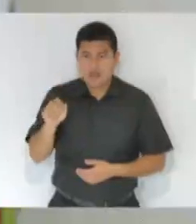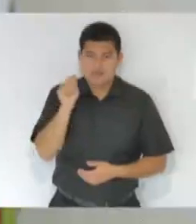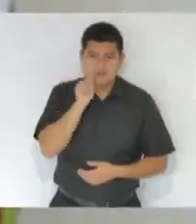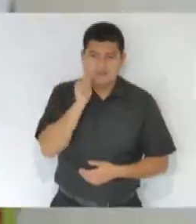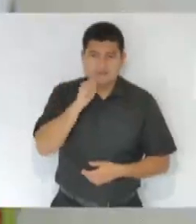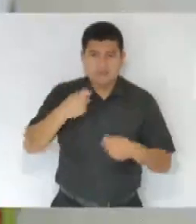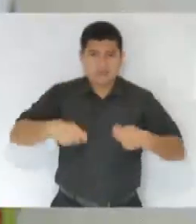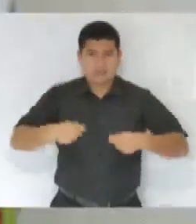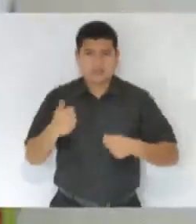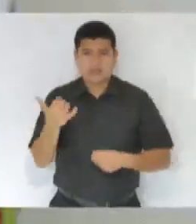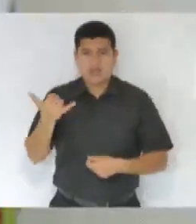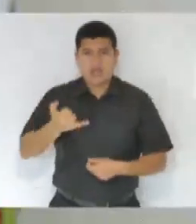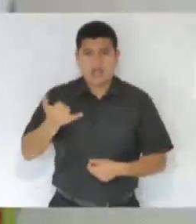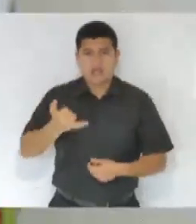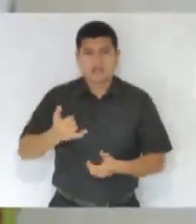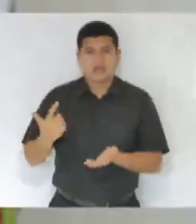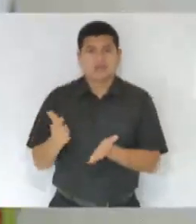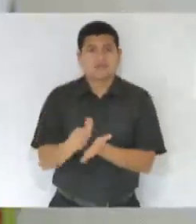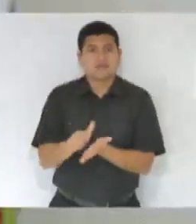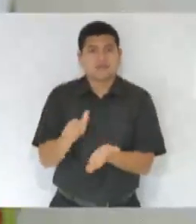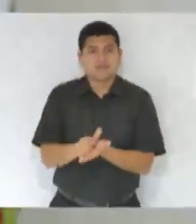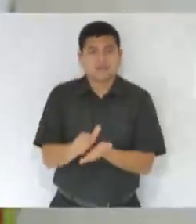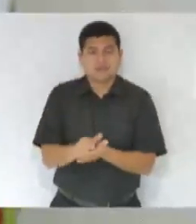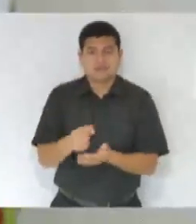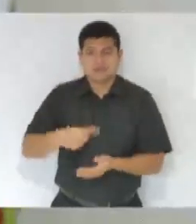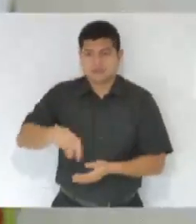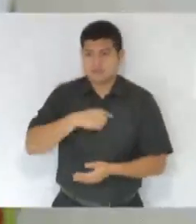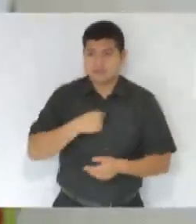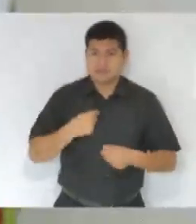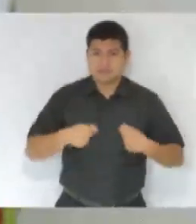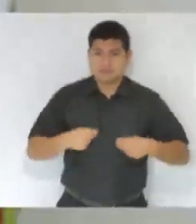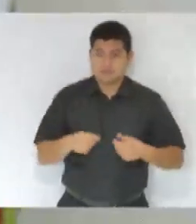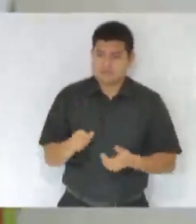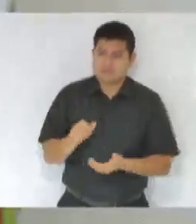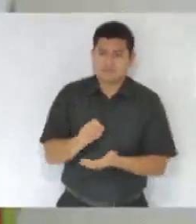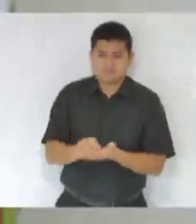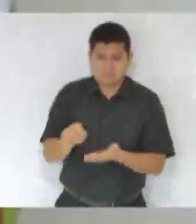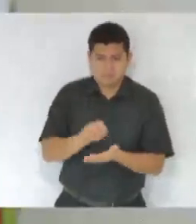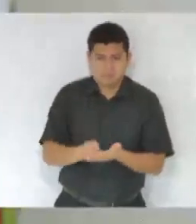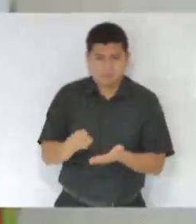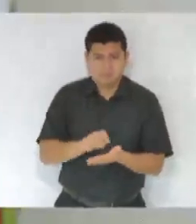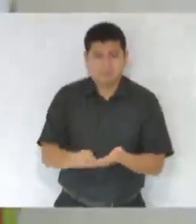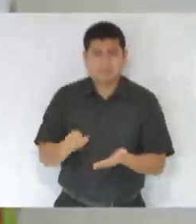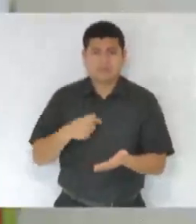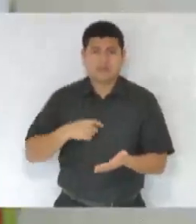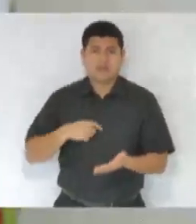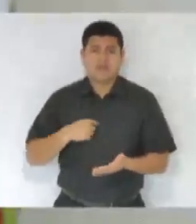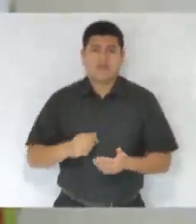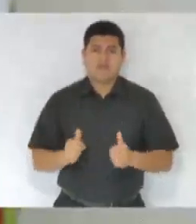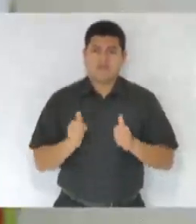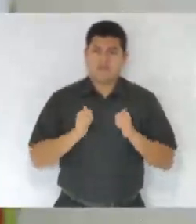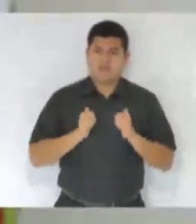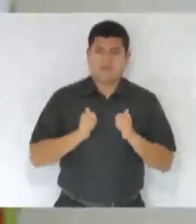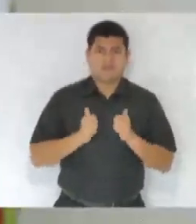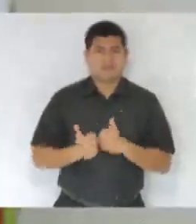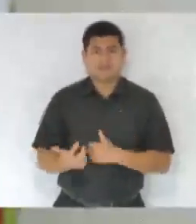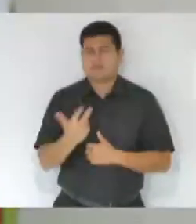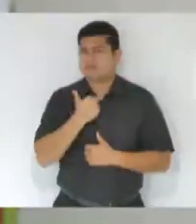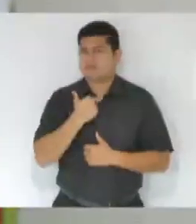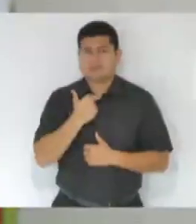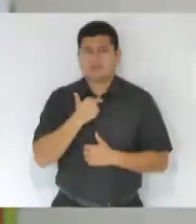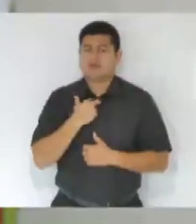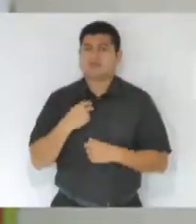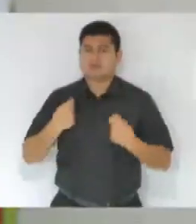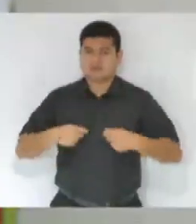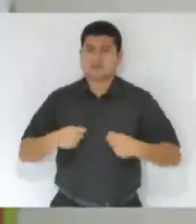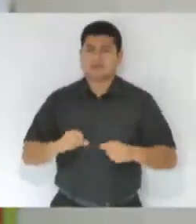nós temos caneta e papel na mão e não podemos nos eximir de tão importante missão.